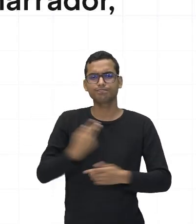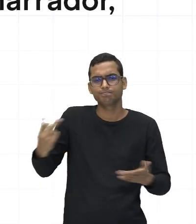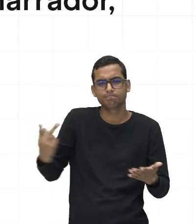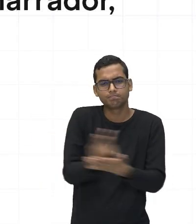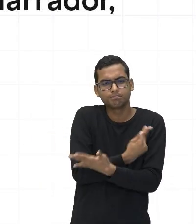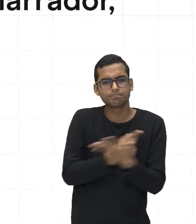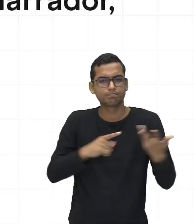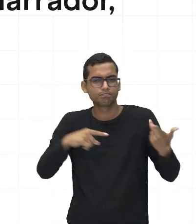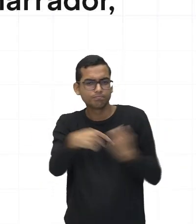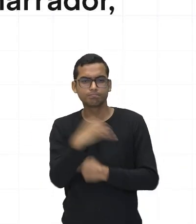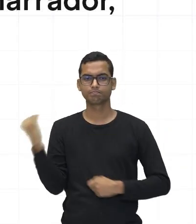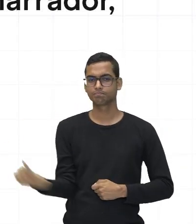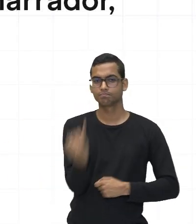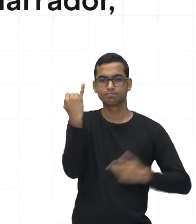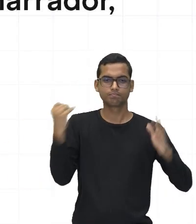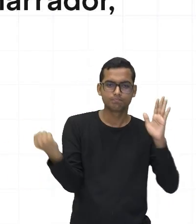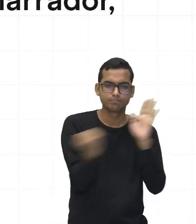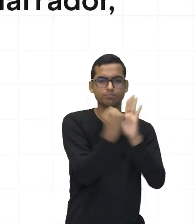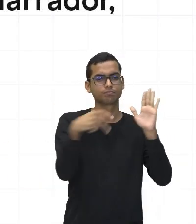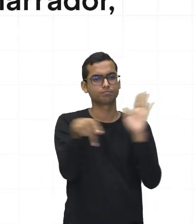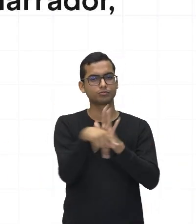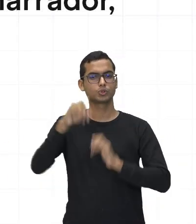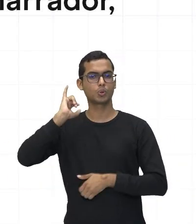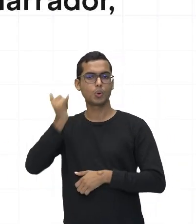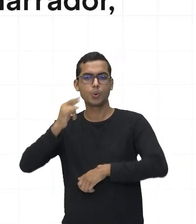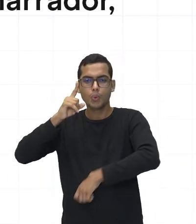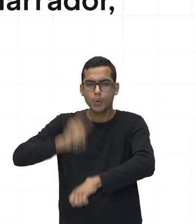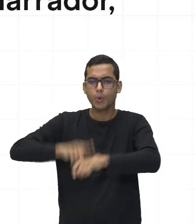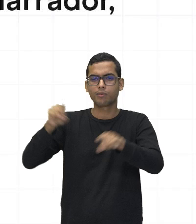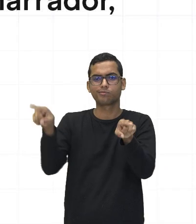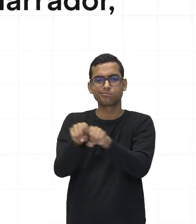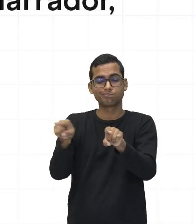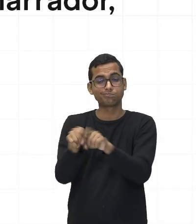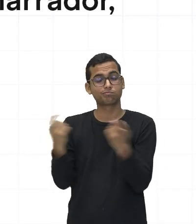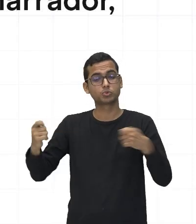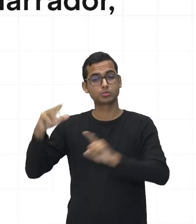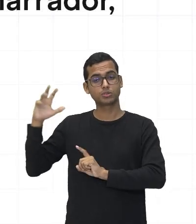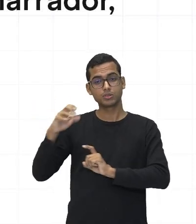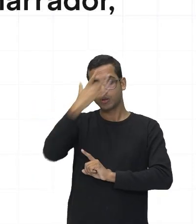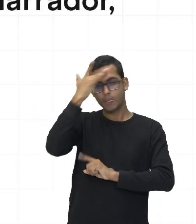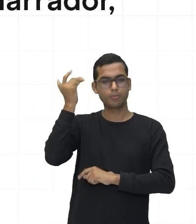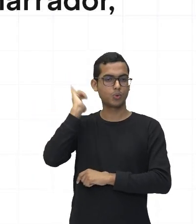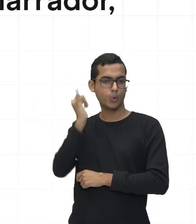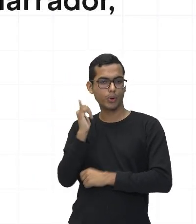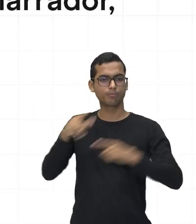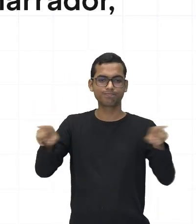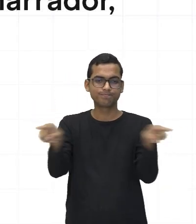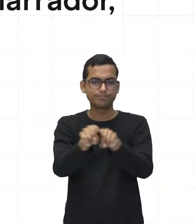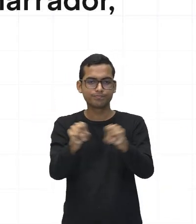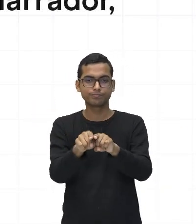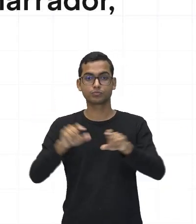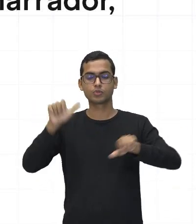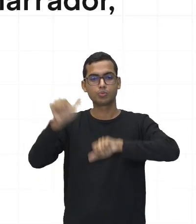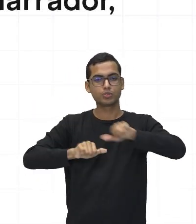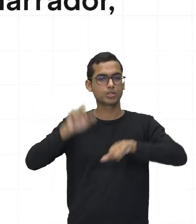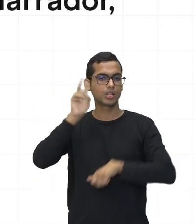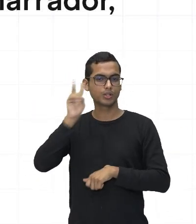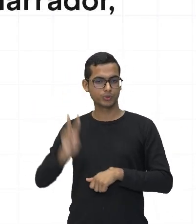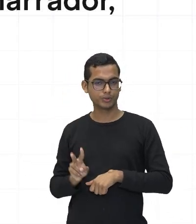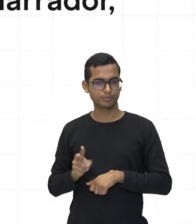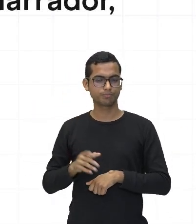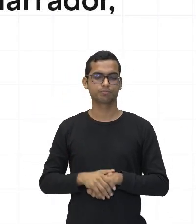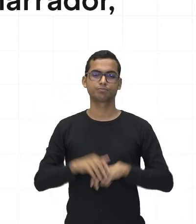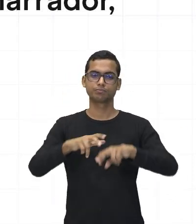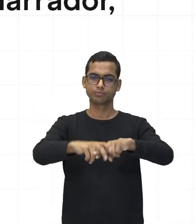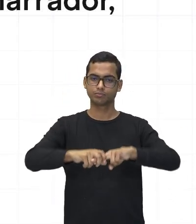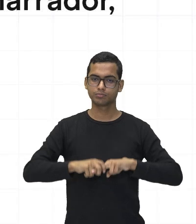acontecimentos considerados importantes no momento da narração, podem influenciar o narrador, alterando a história.